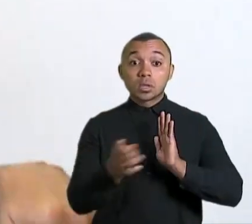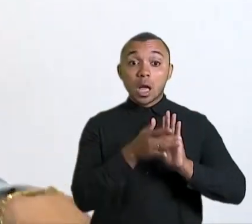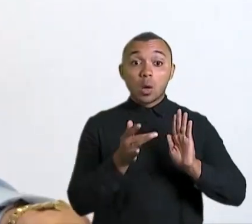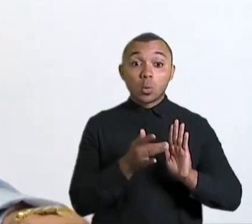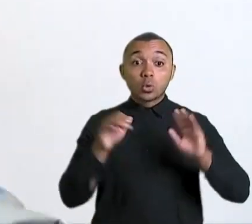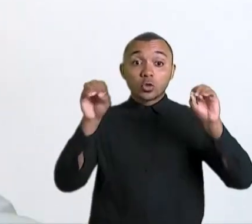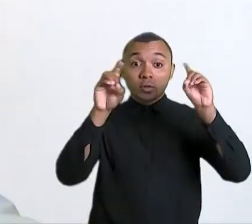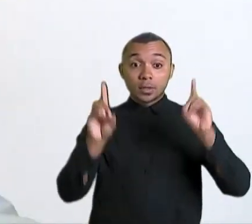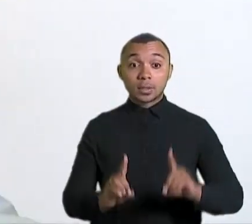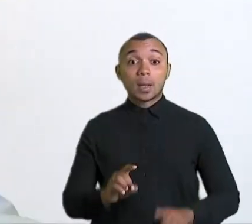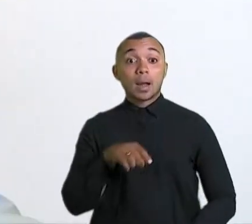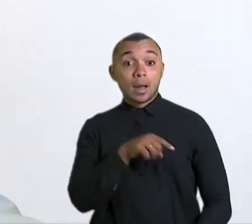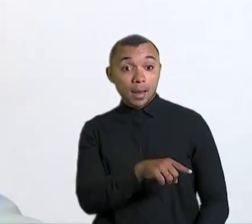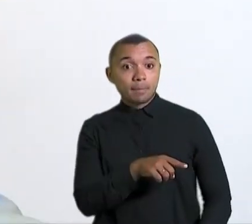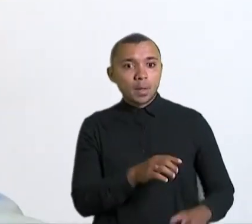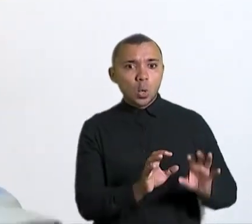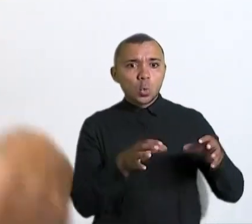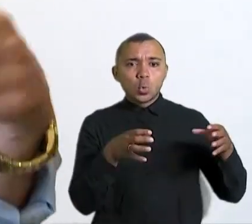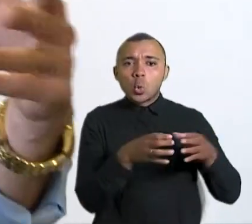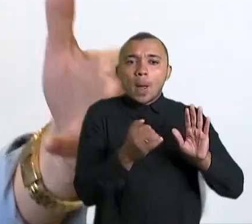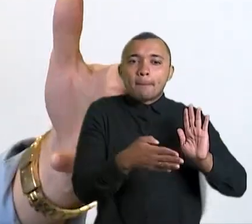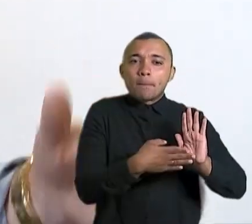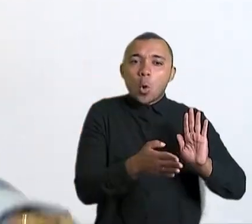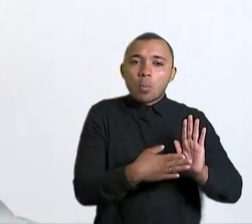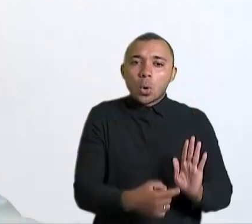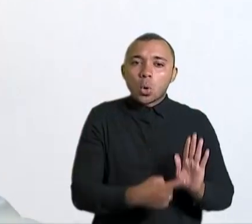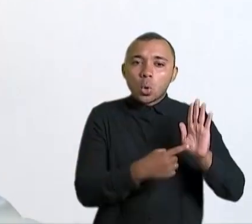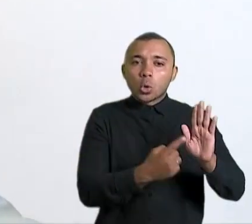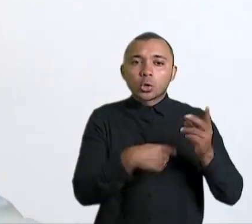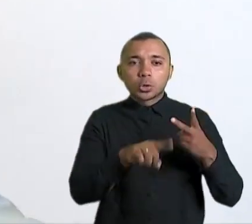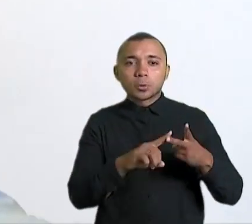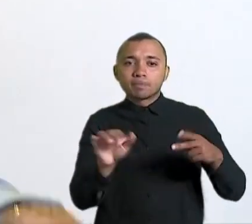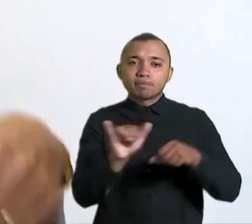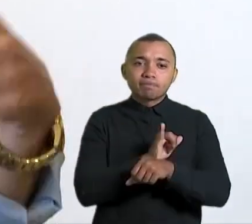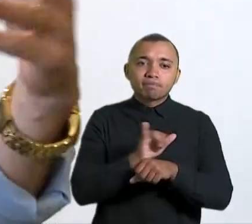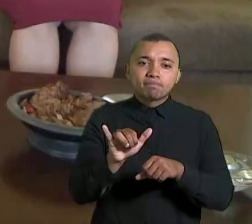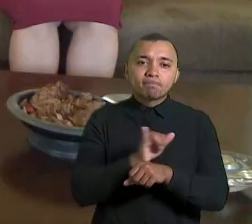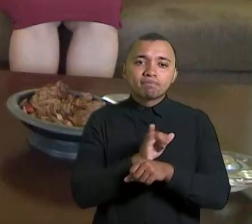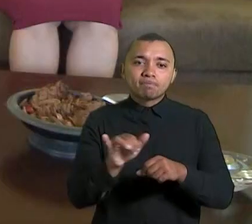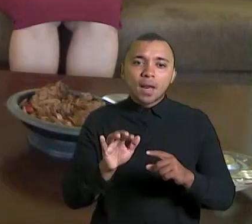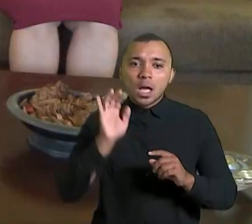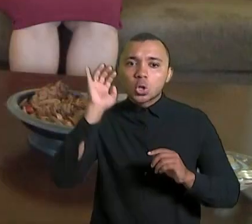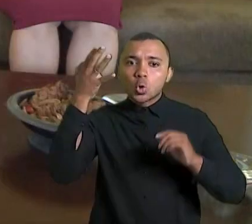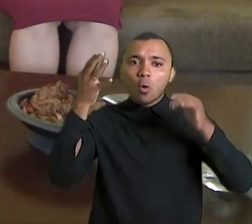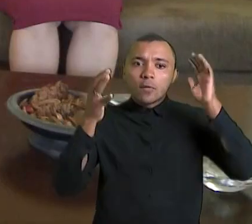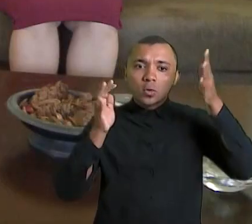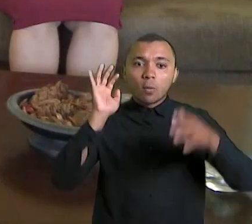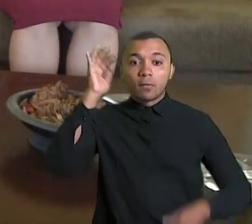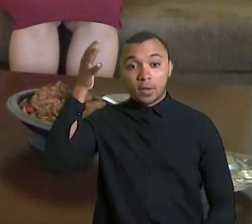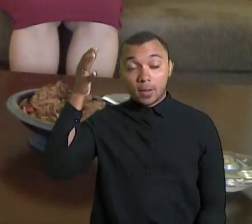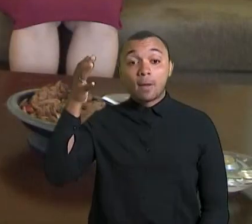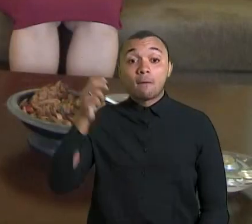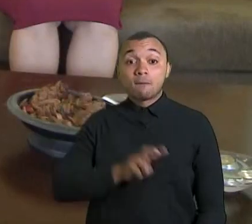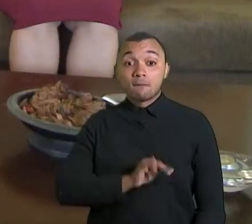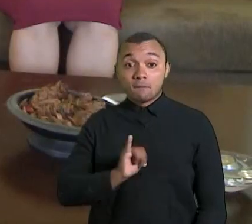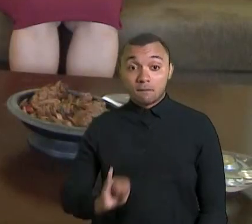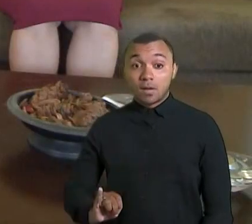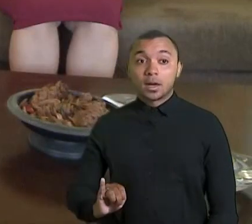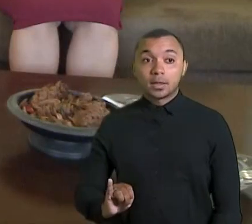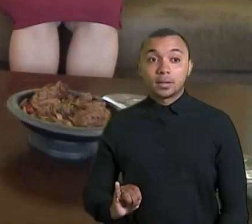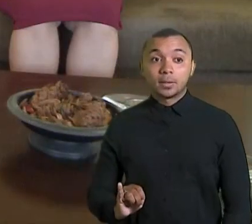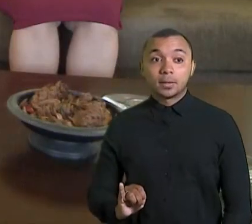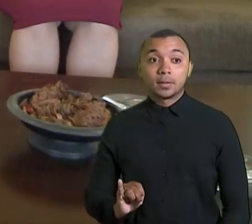nessa comissão, a gente vai propor as resoluções, vai colocar as coisas para que o pleno do Conselho discuta e chegue até